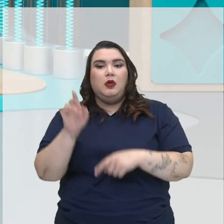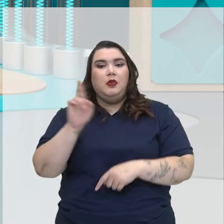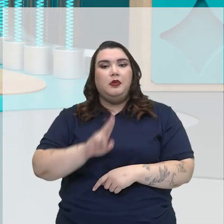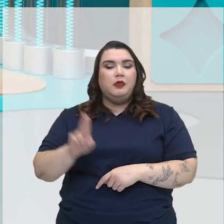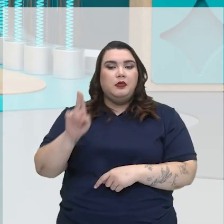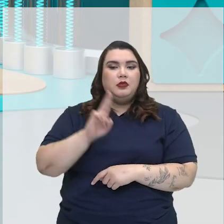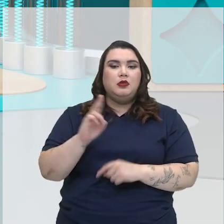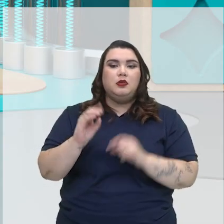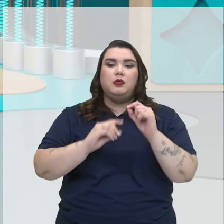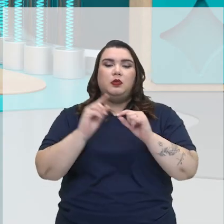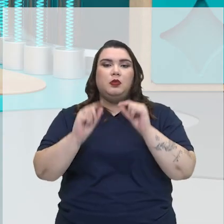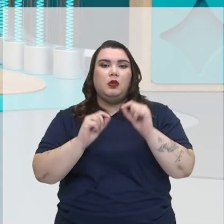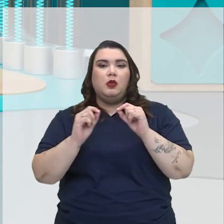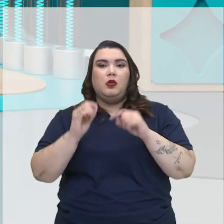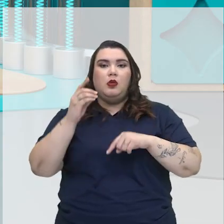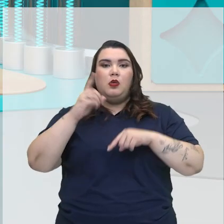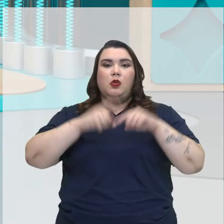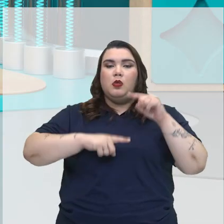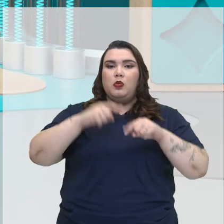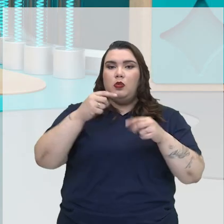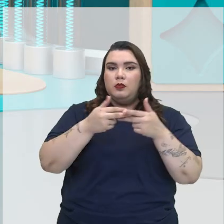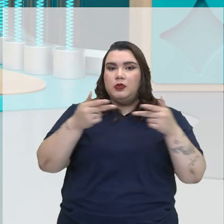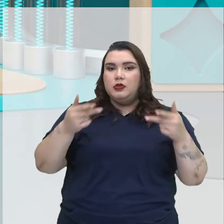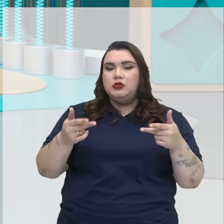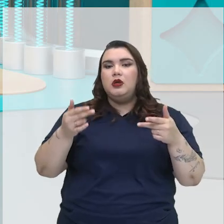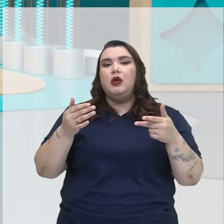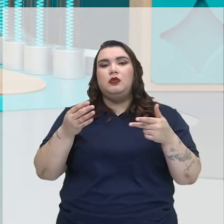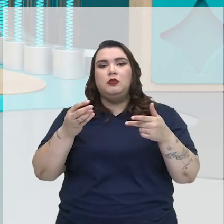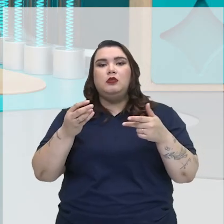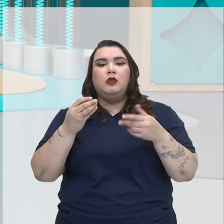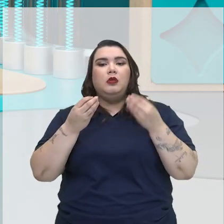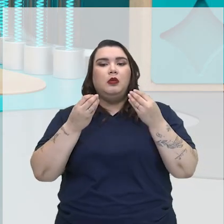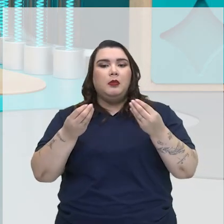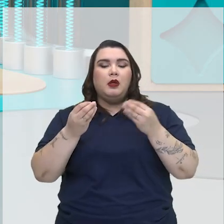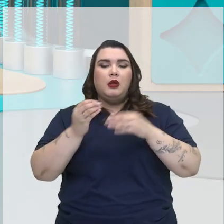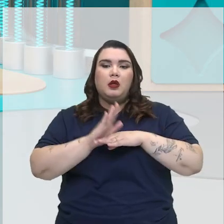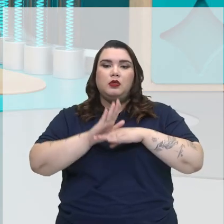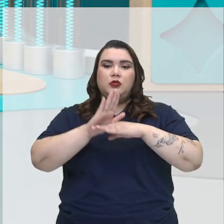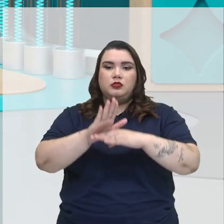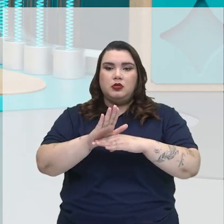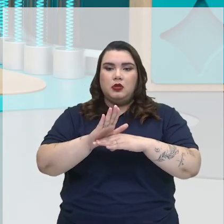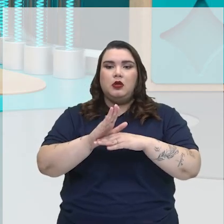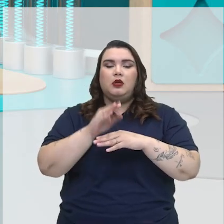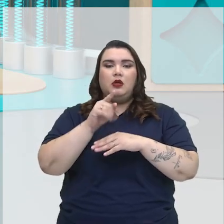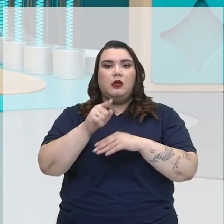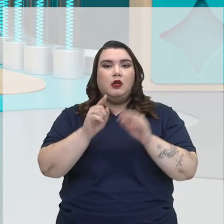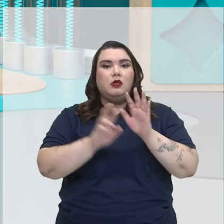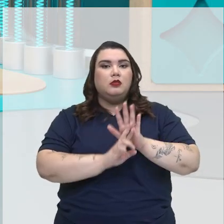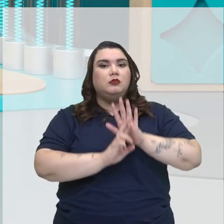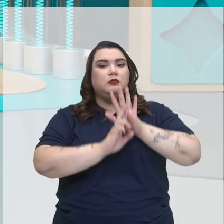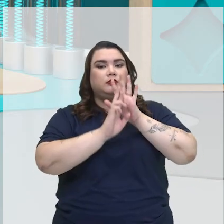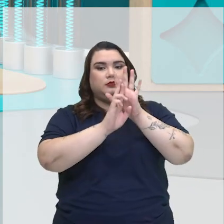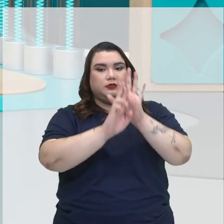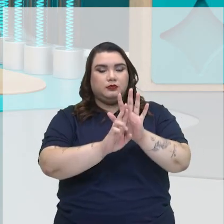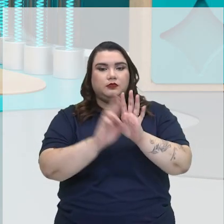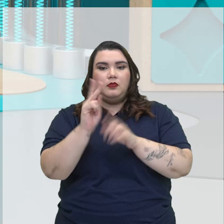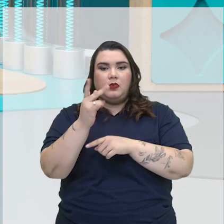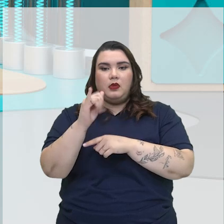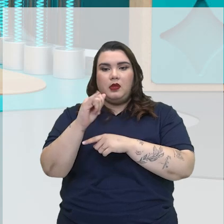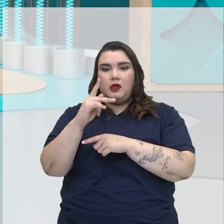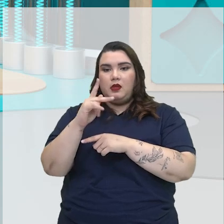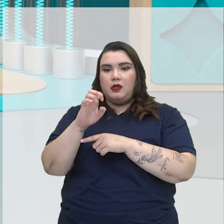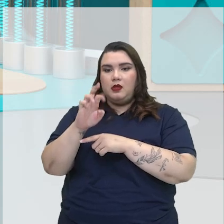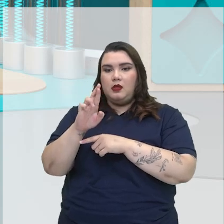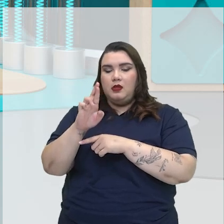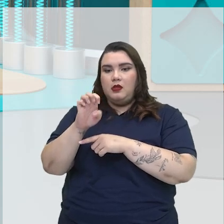utilizam objetos, ferramentas para ajudar nessa representação